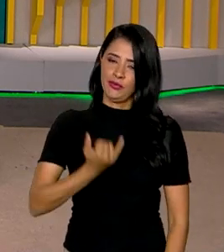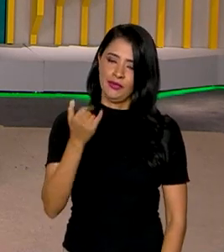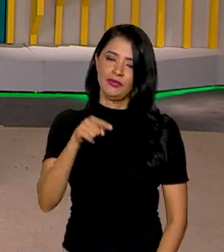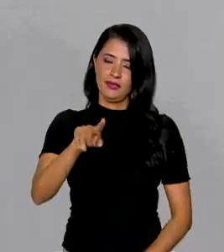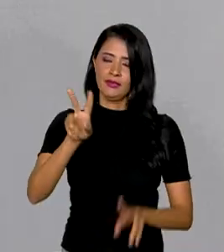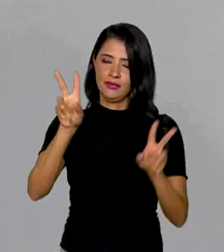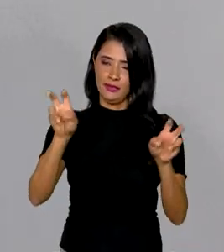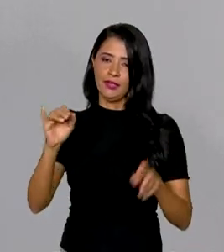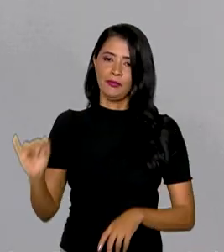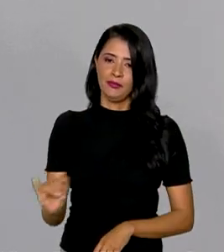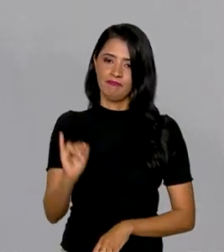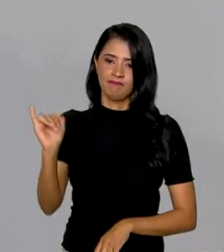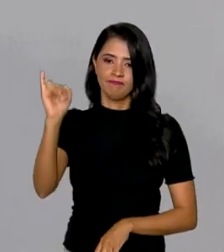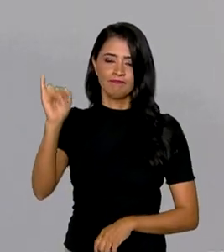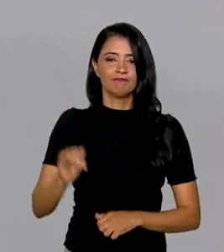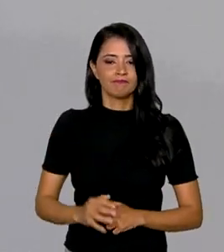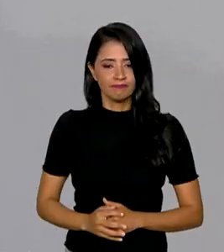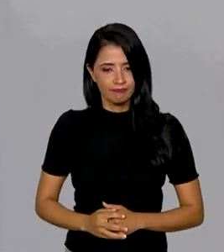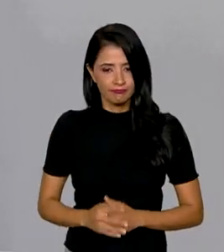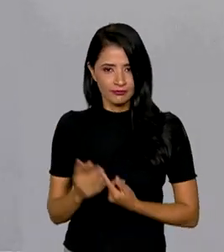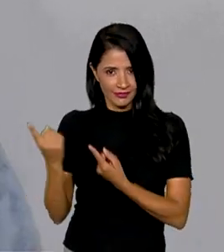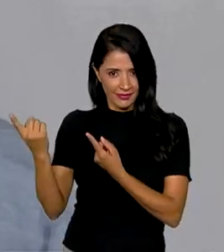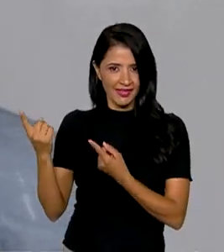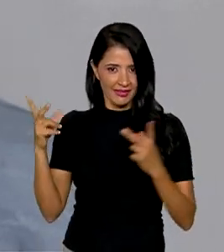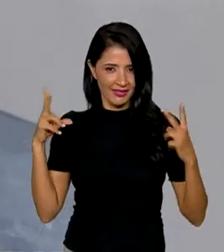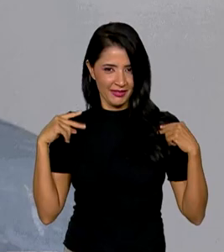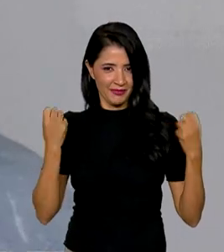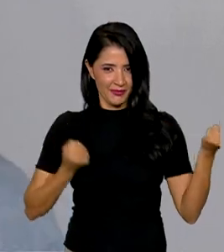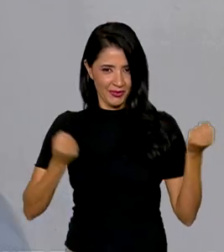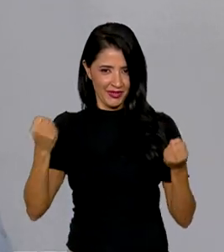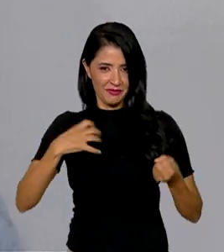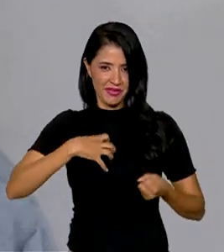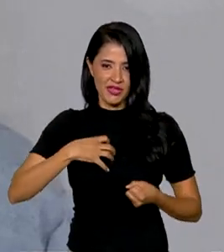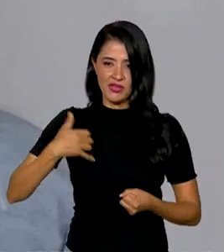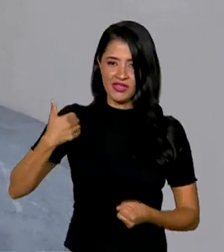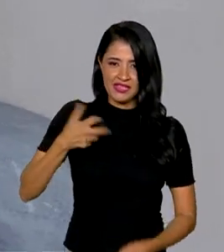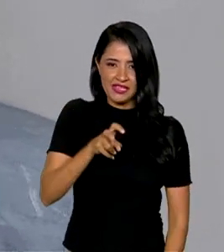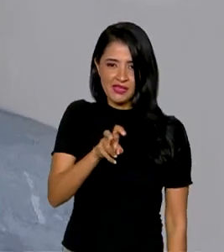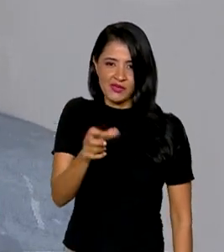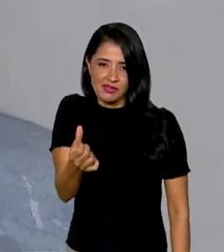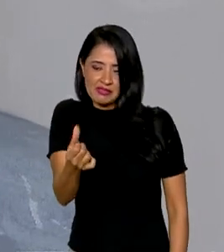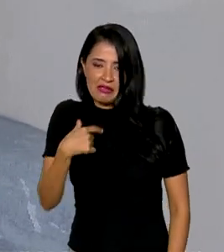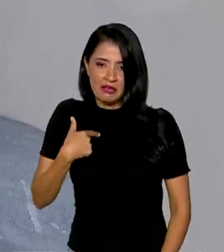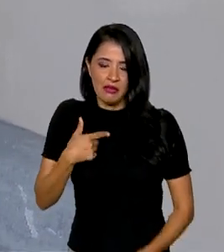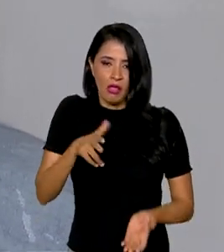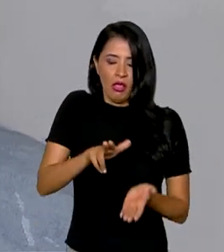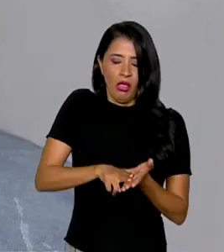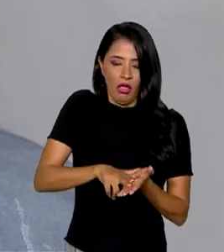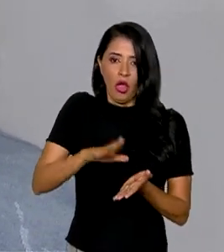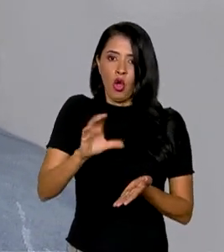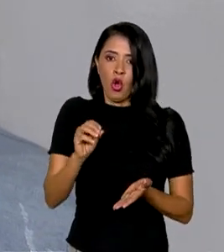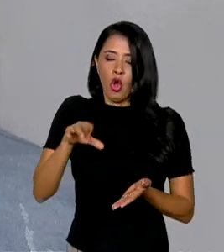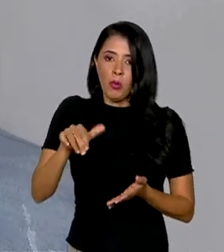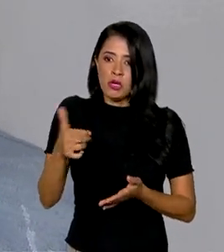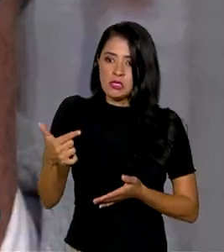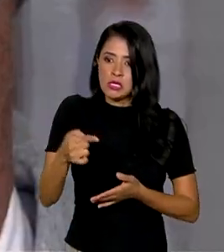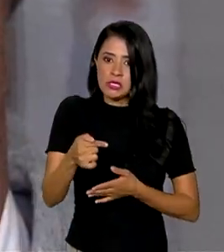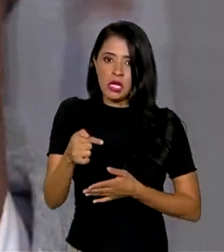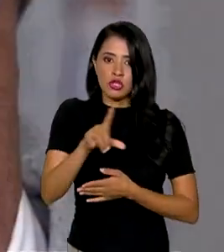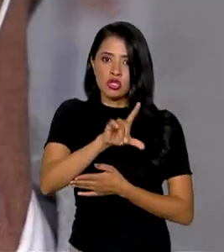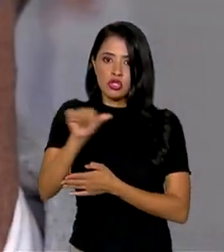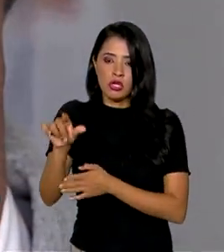tema esse motorista Baiano de 56 anos ficou em coma por 17 dias